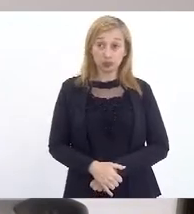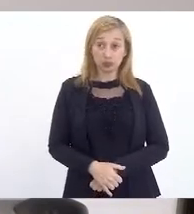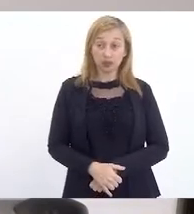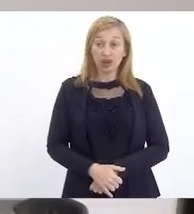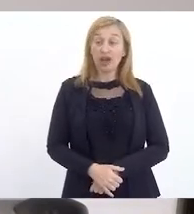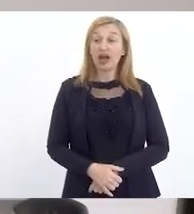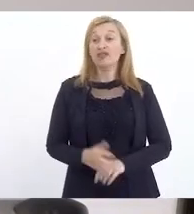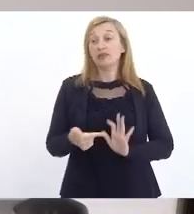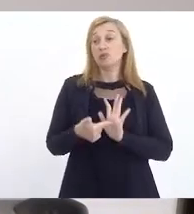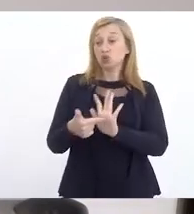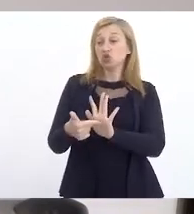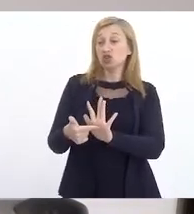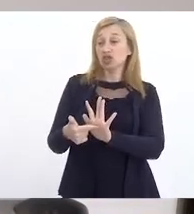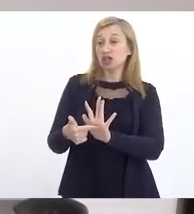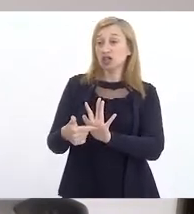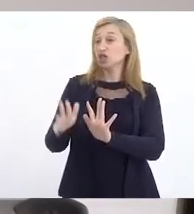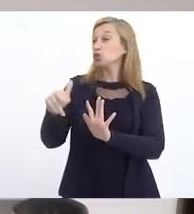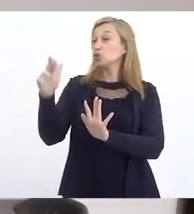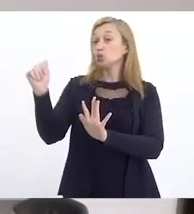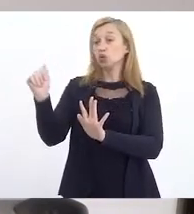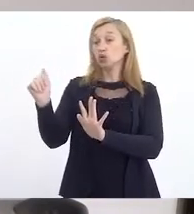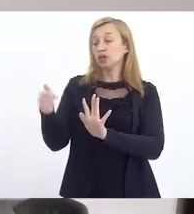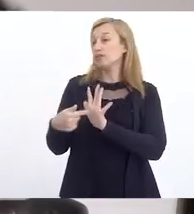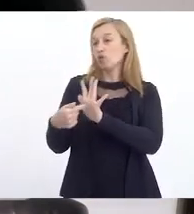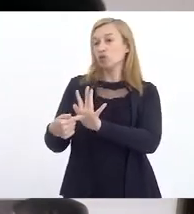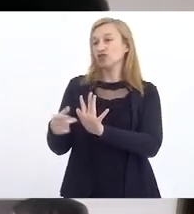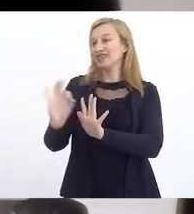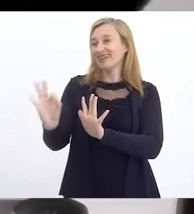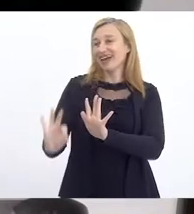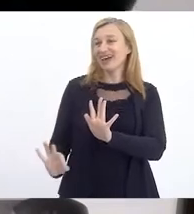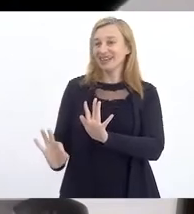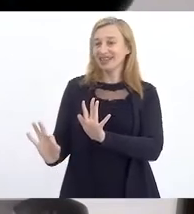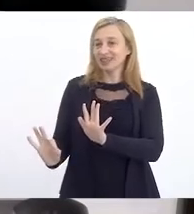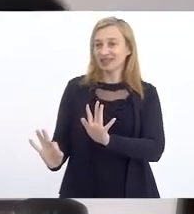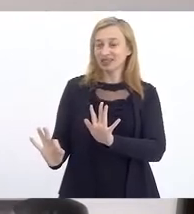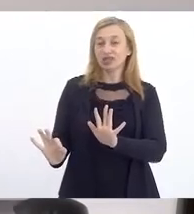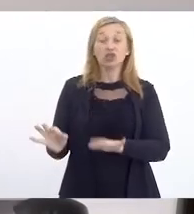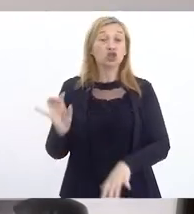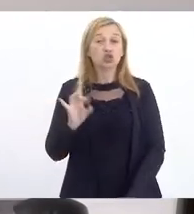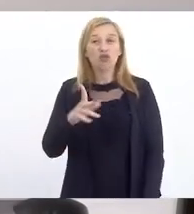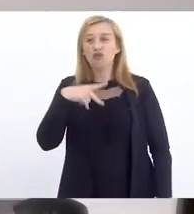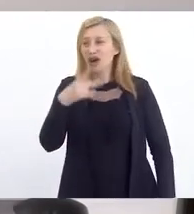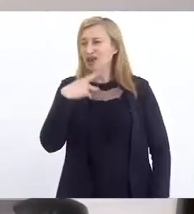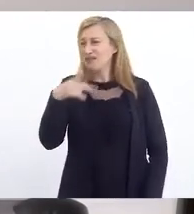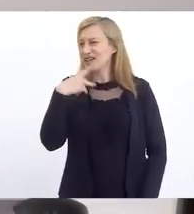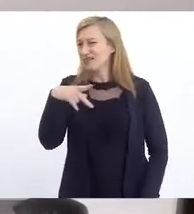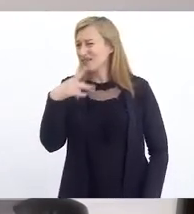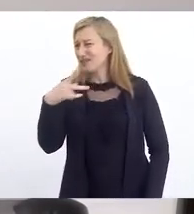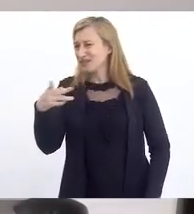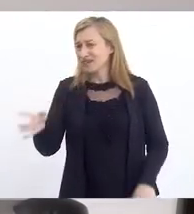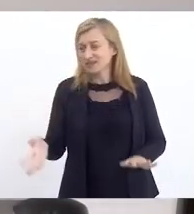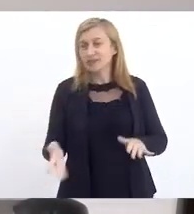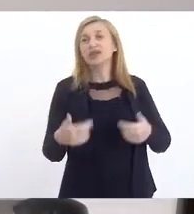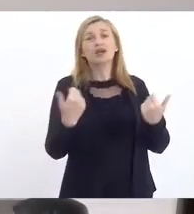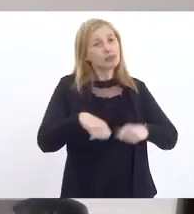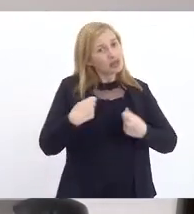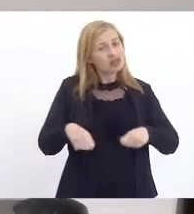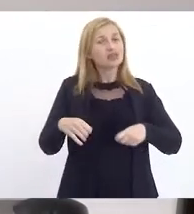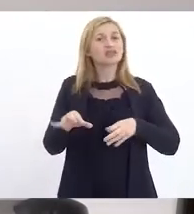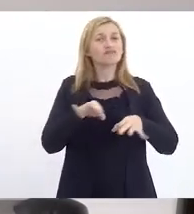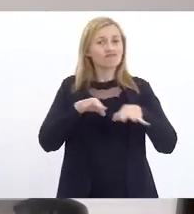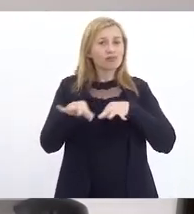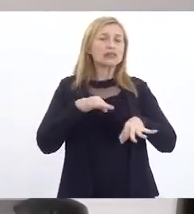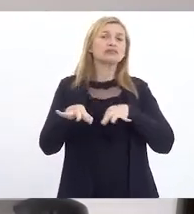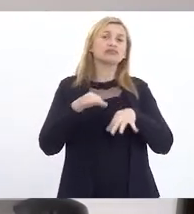vai demonstrar e não demonstra nunca. Mas é constante se ouve isso. Então, tem que ter o plano